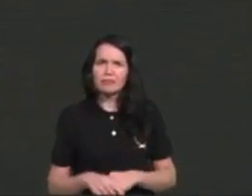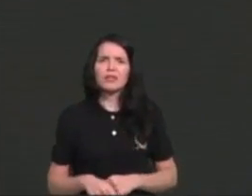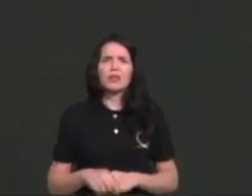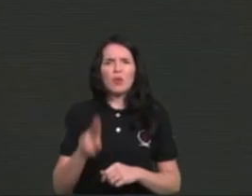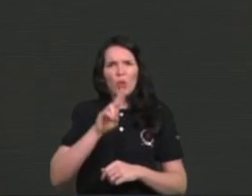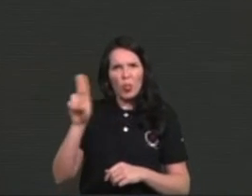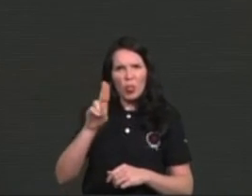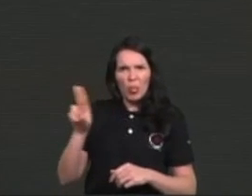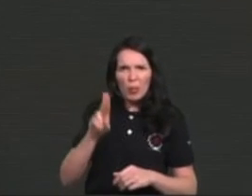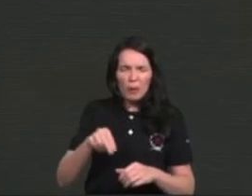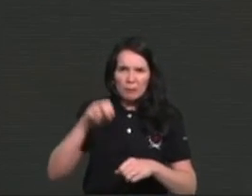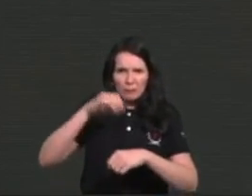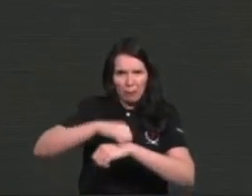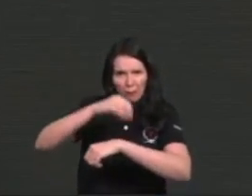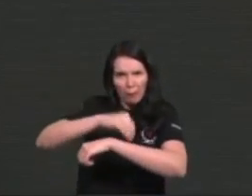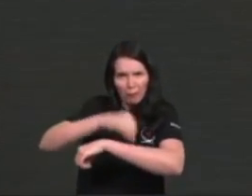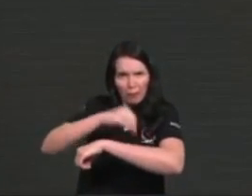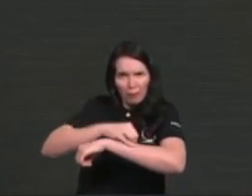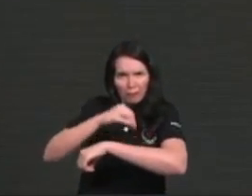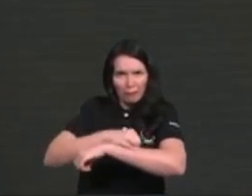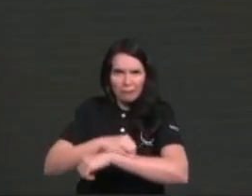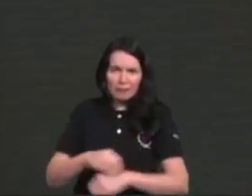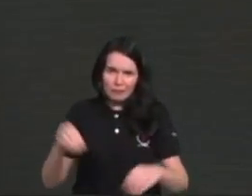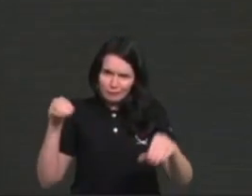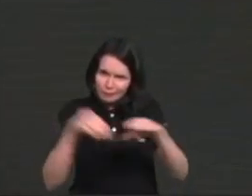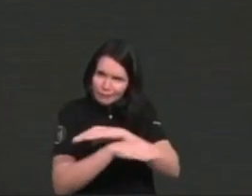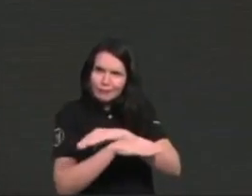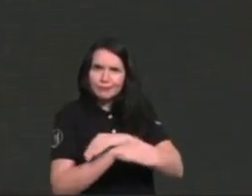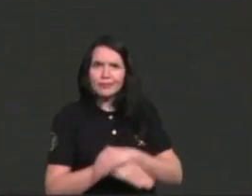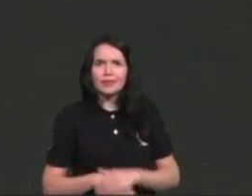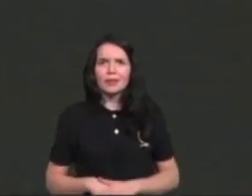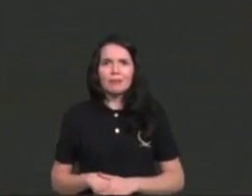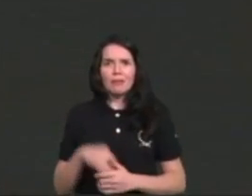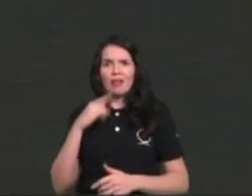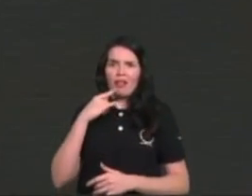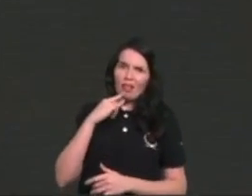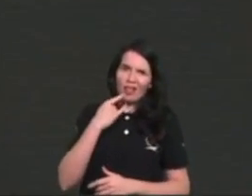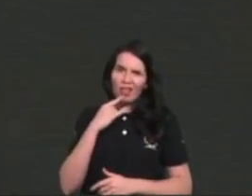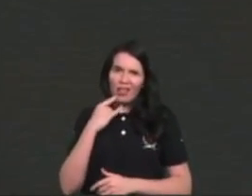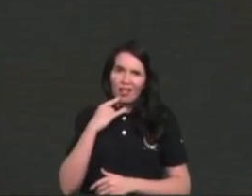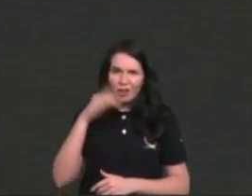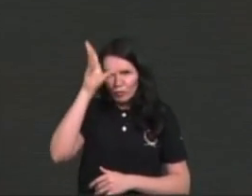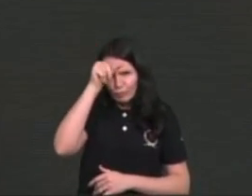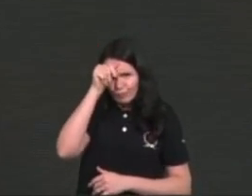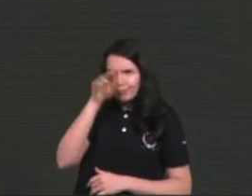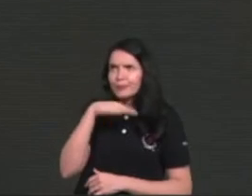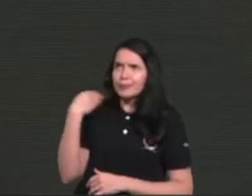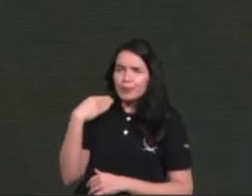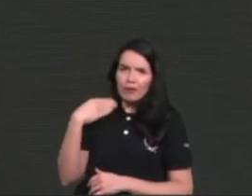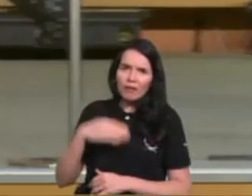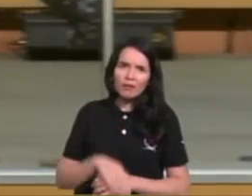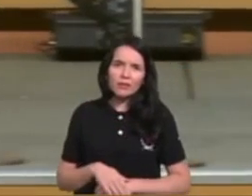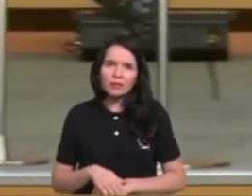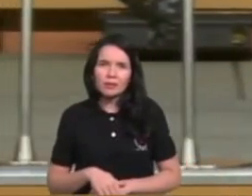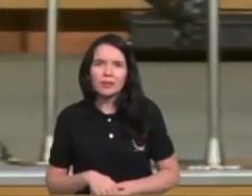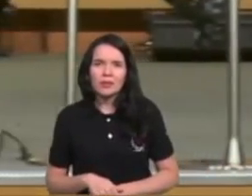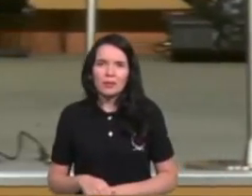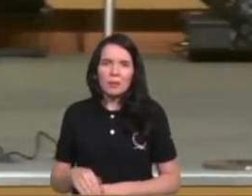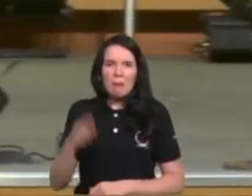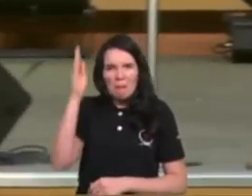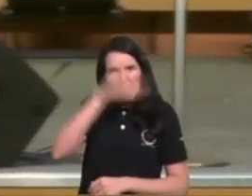sapo amarra a boca de sapo bota no meio de garrafa de Cachaça com frango morto Nenhum Mal Te sucederá